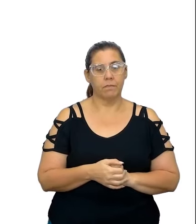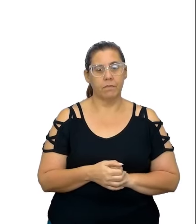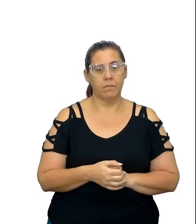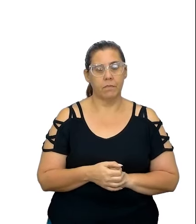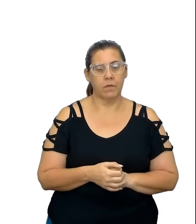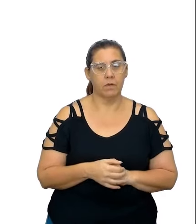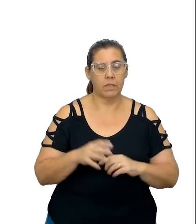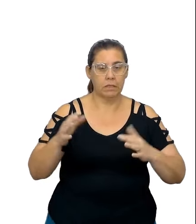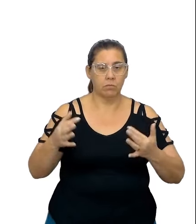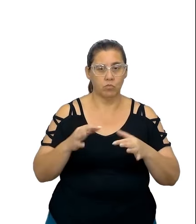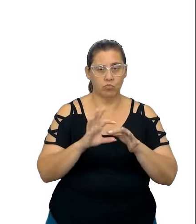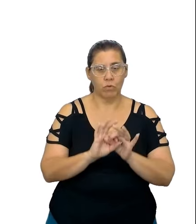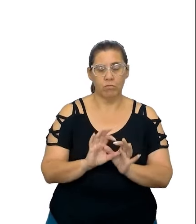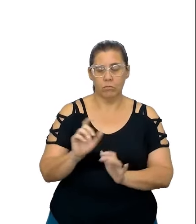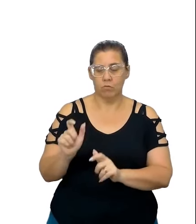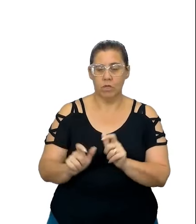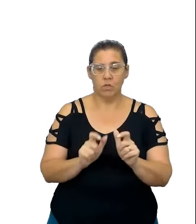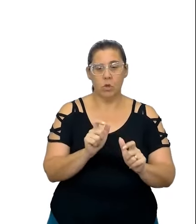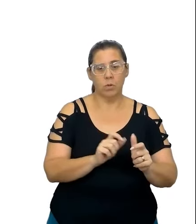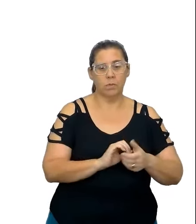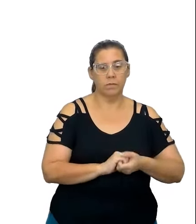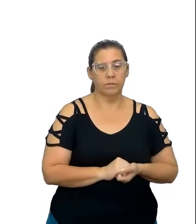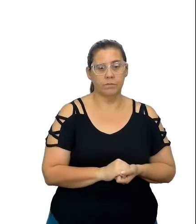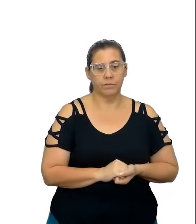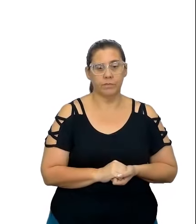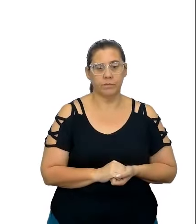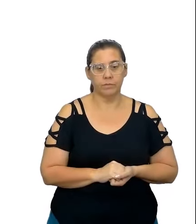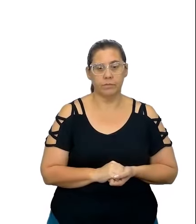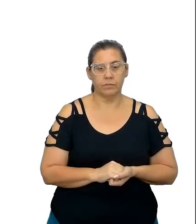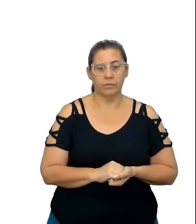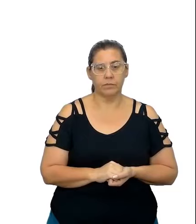essas junções de pessoas.